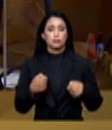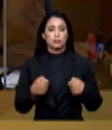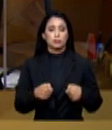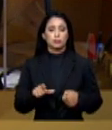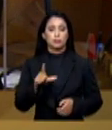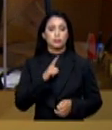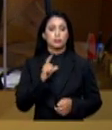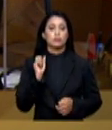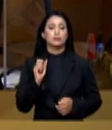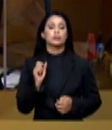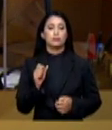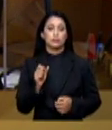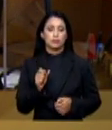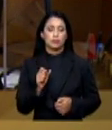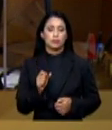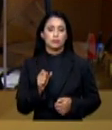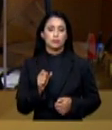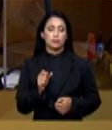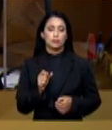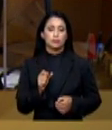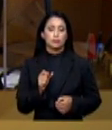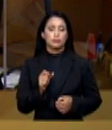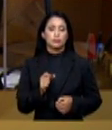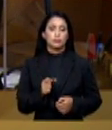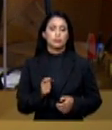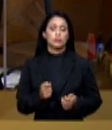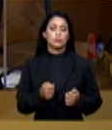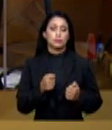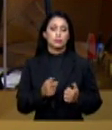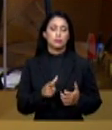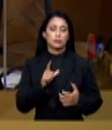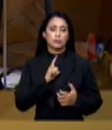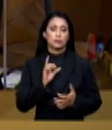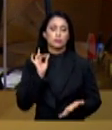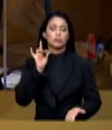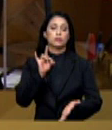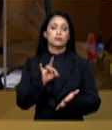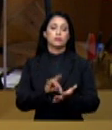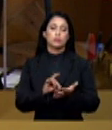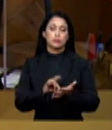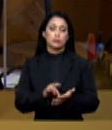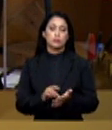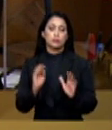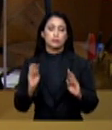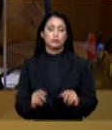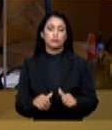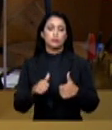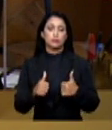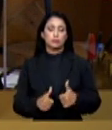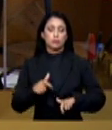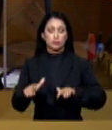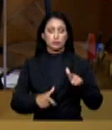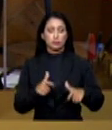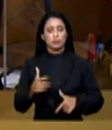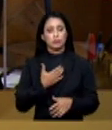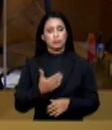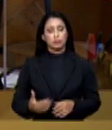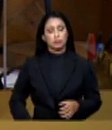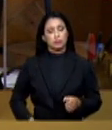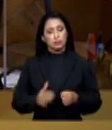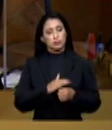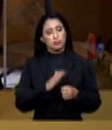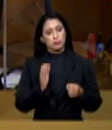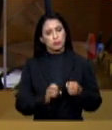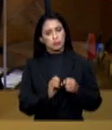técnica por parte do prestador de serviço do benefício em termos de eficiência e qualidade dos serviços públicos de saneamento básico